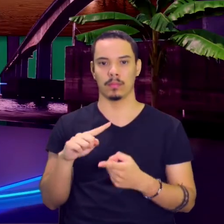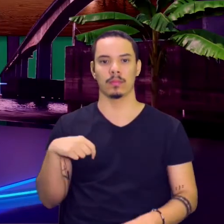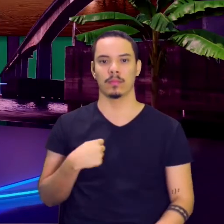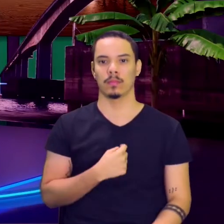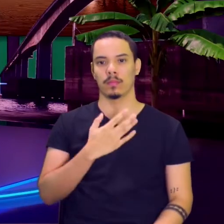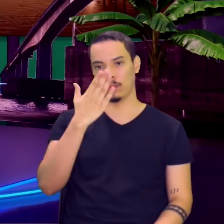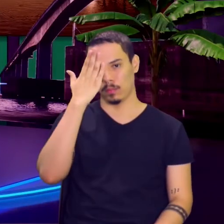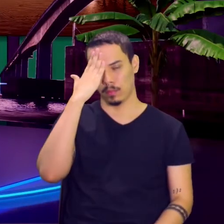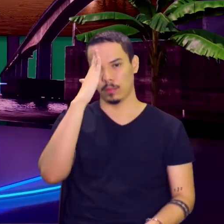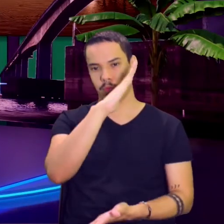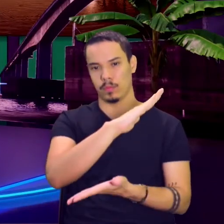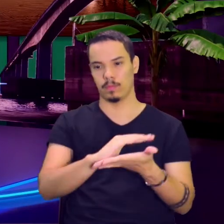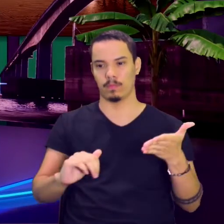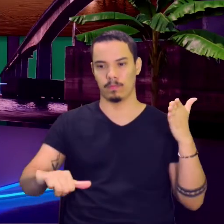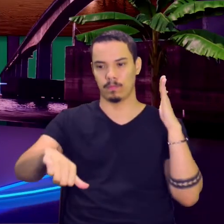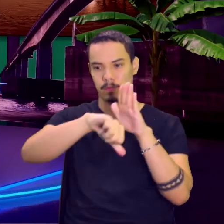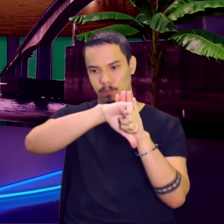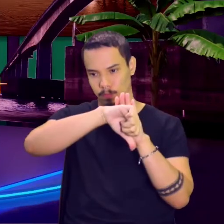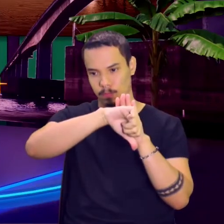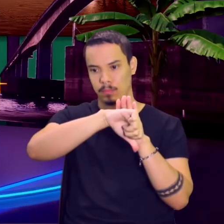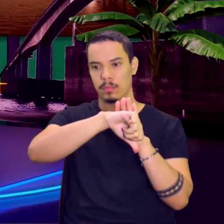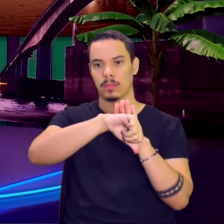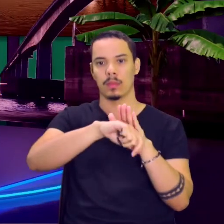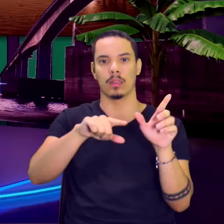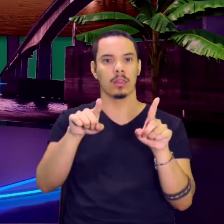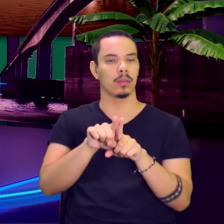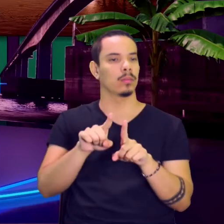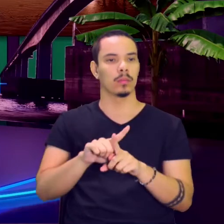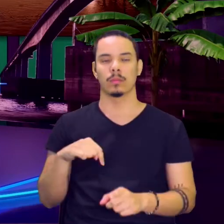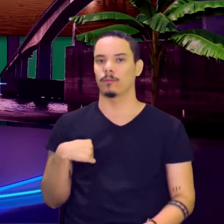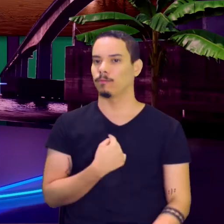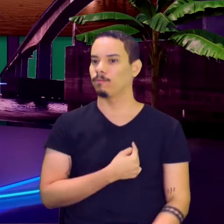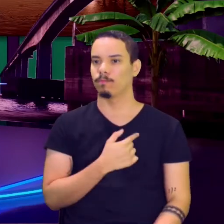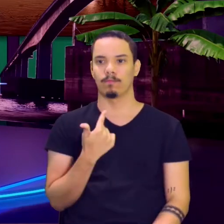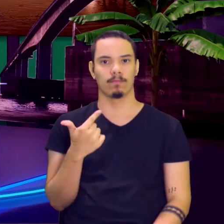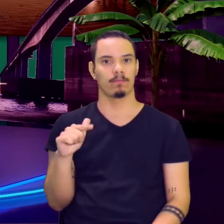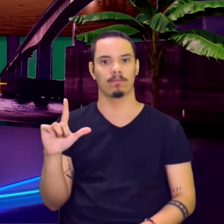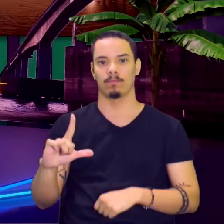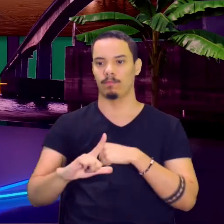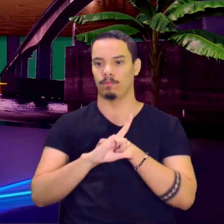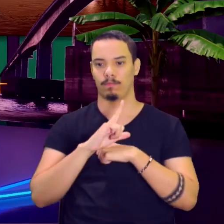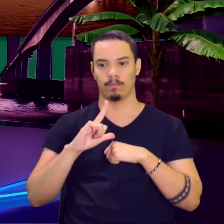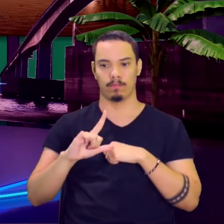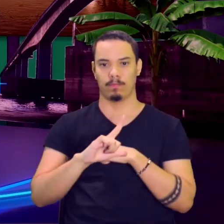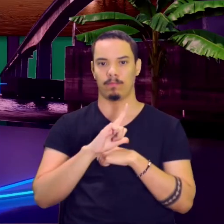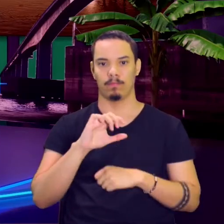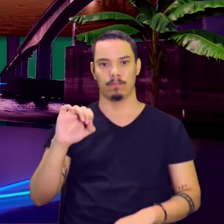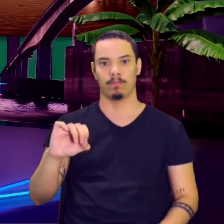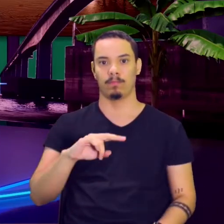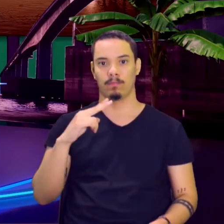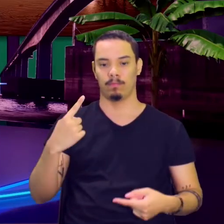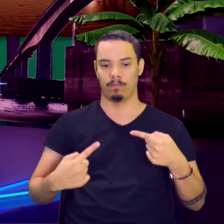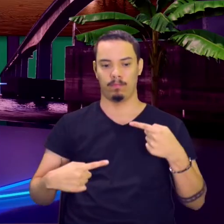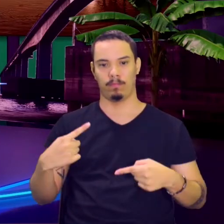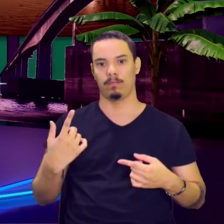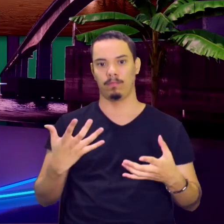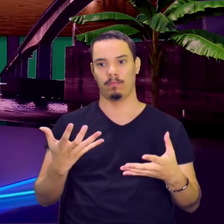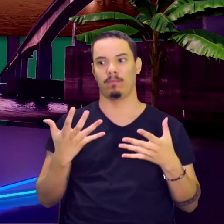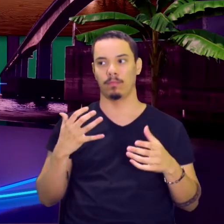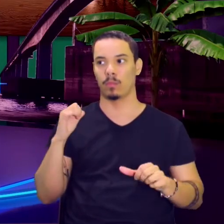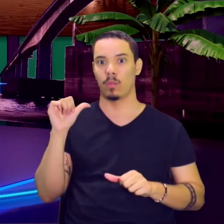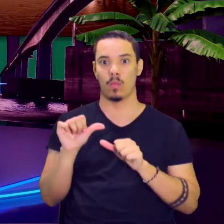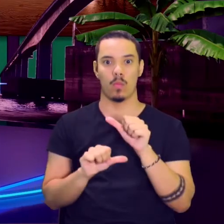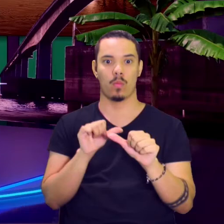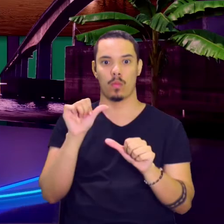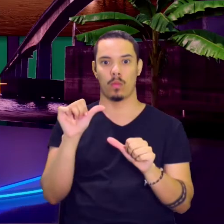retirado de forma ilegal, né? Nós não temos ainda a legislação, há políticas querendo mudar a legislação para